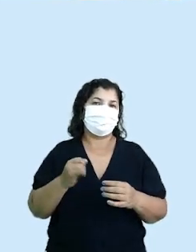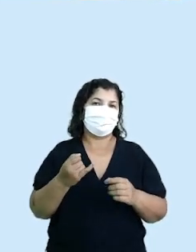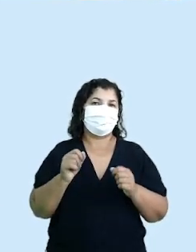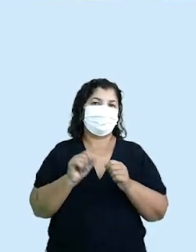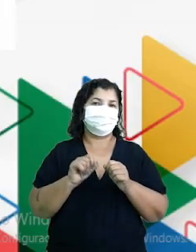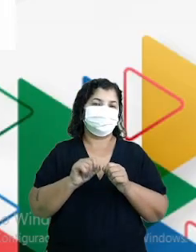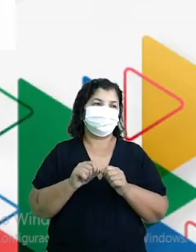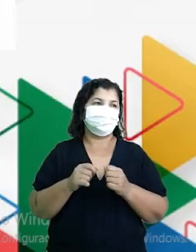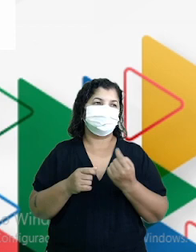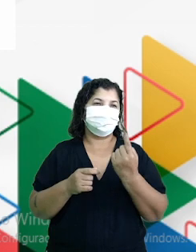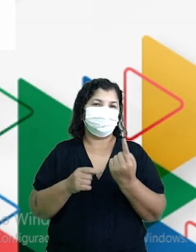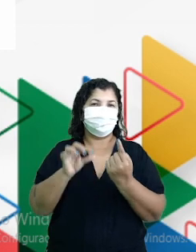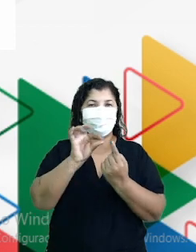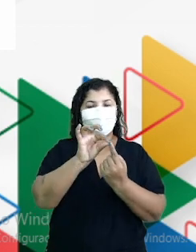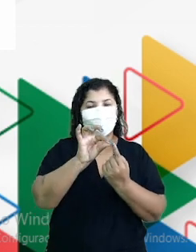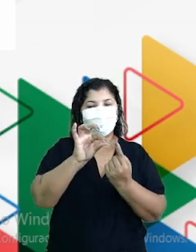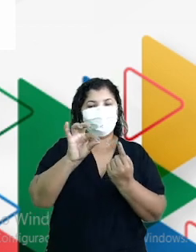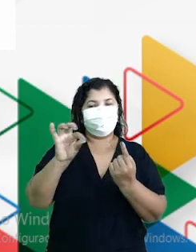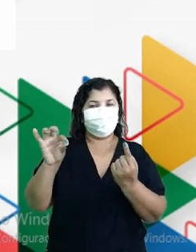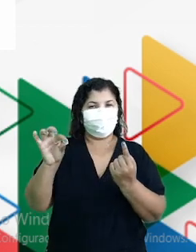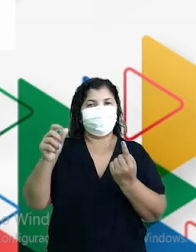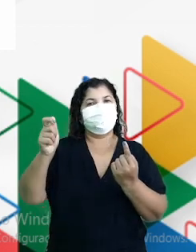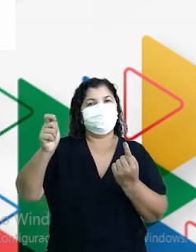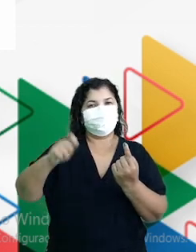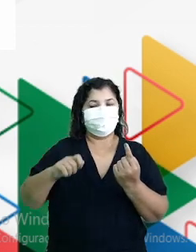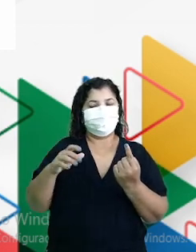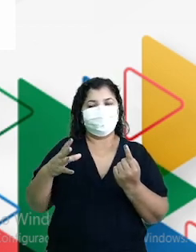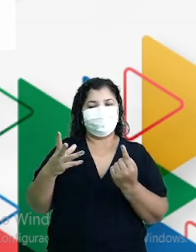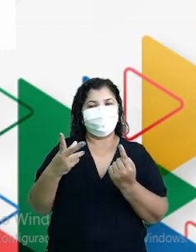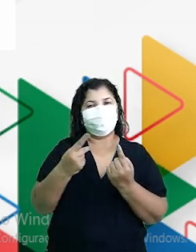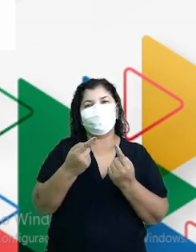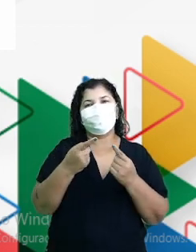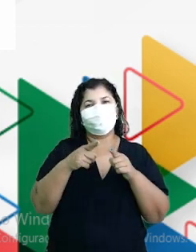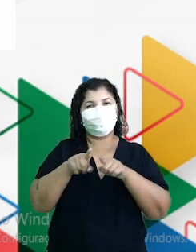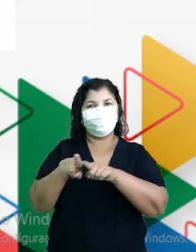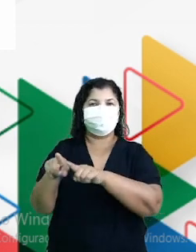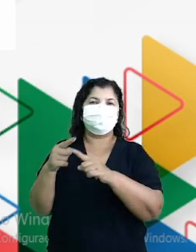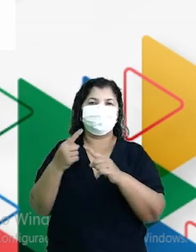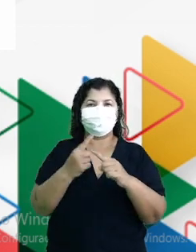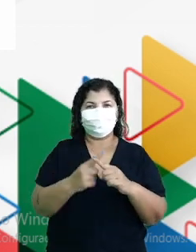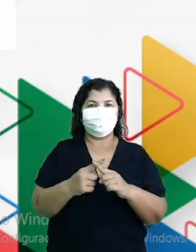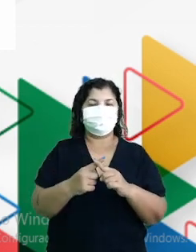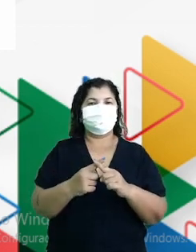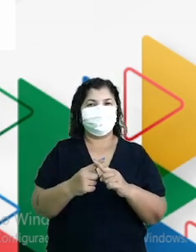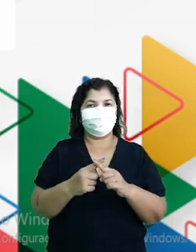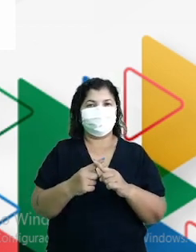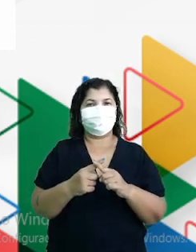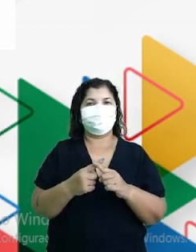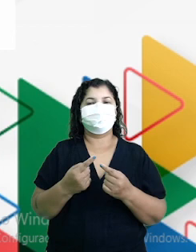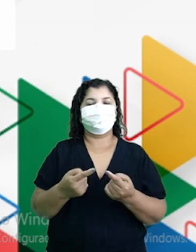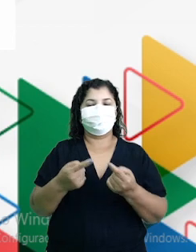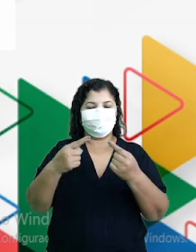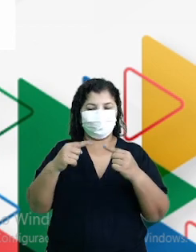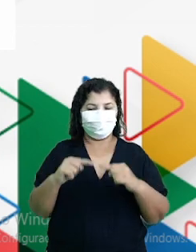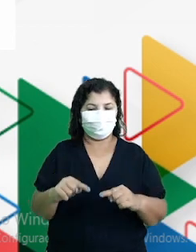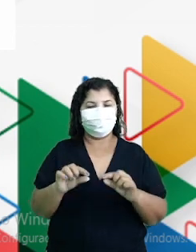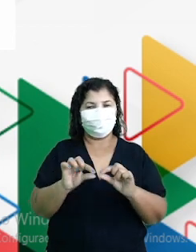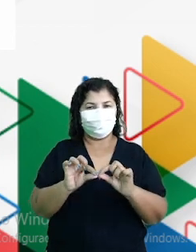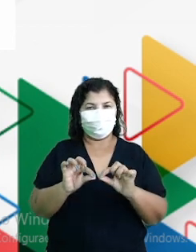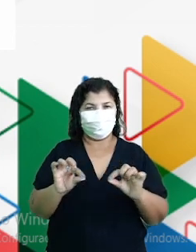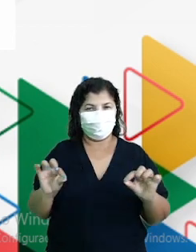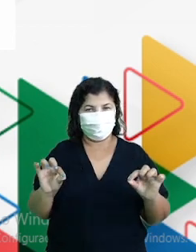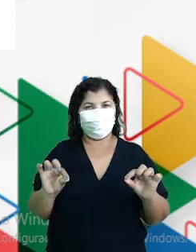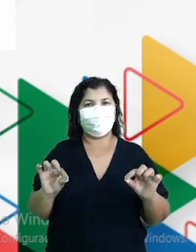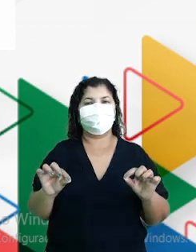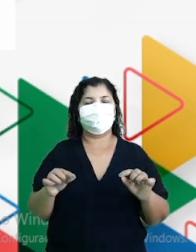um único fio eu conecto todos os polos positivos de uma pilha. Com outro único fio